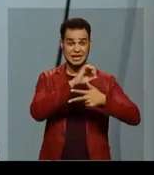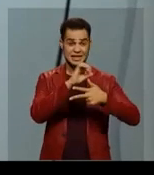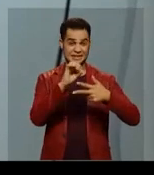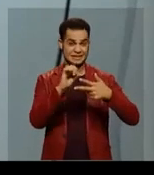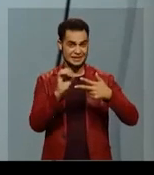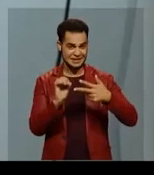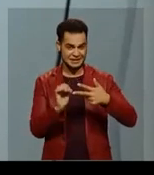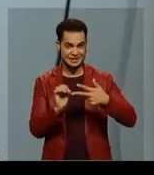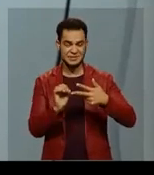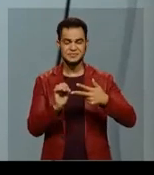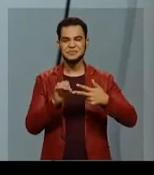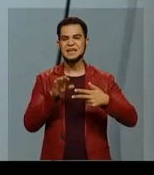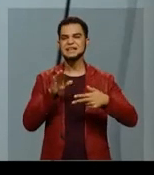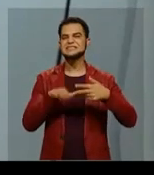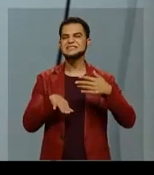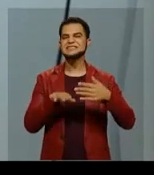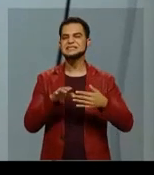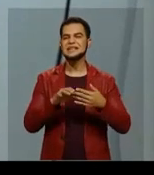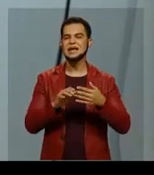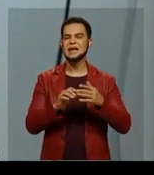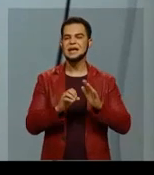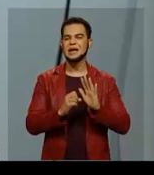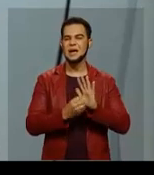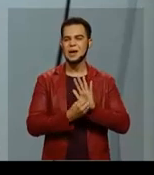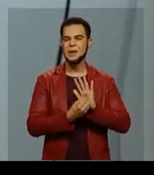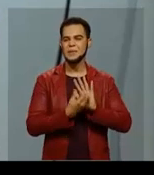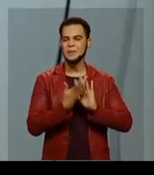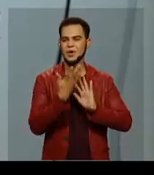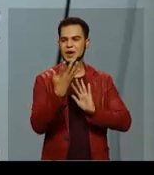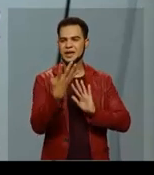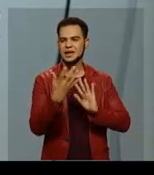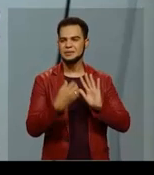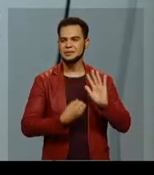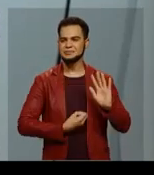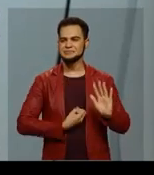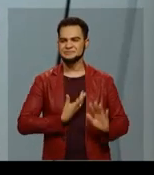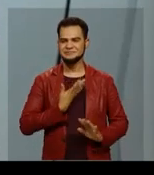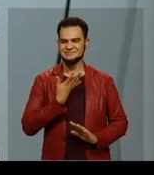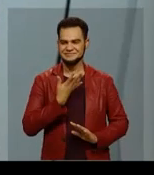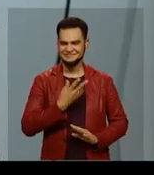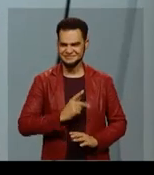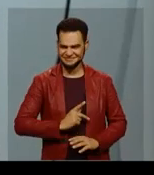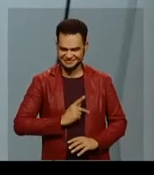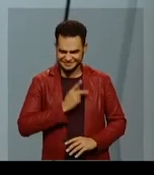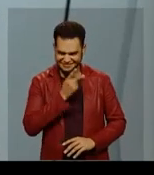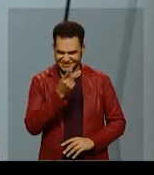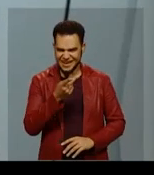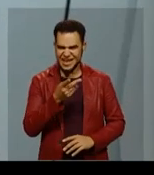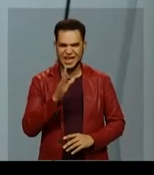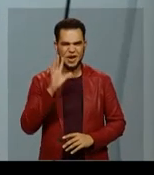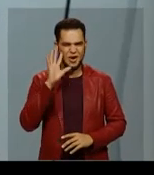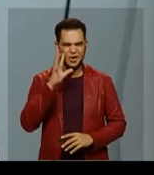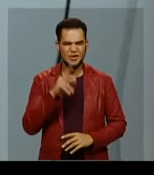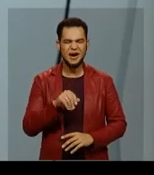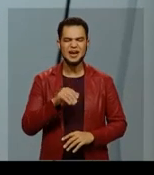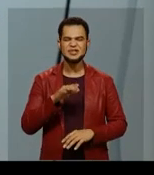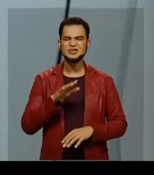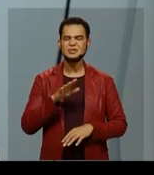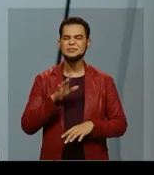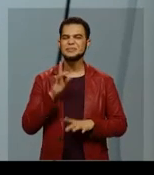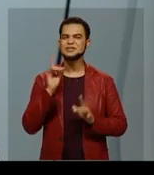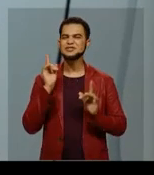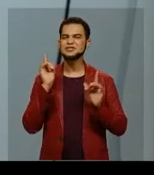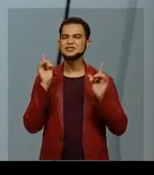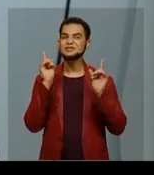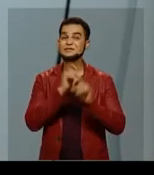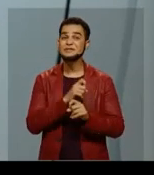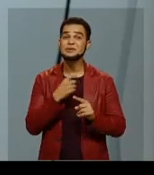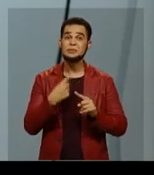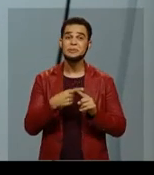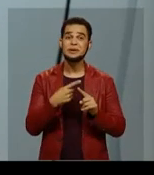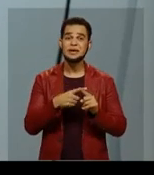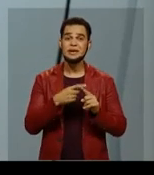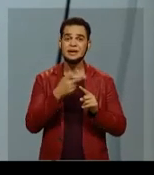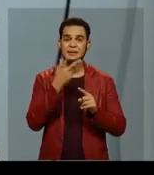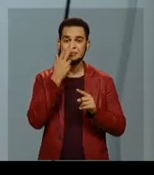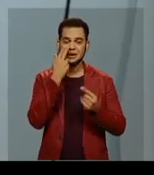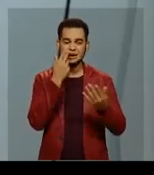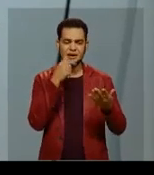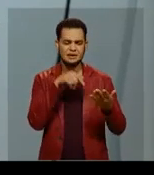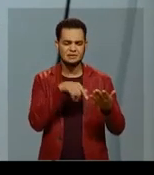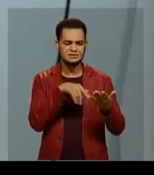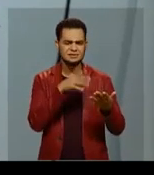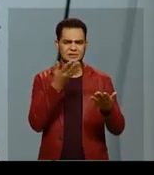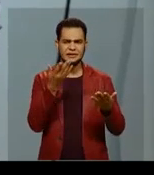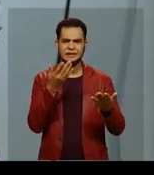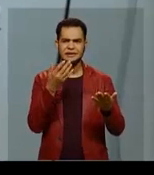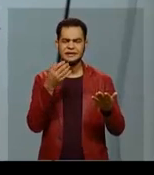de poema ou de um texto, eu acho mais difíceis. Porque é um texto muito subjetivo. Claro que a pergunta lá